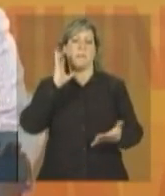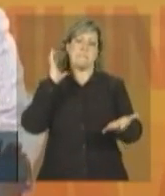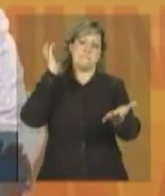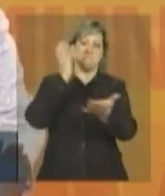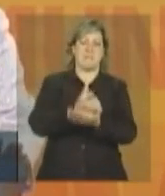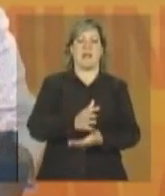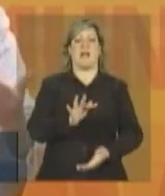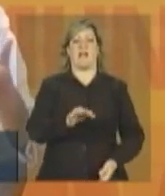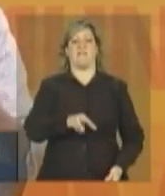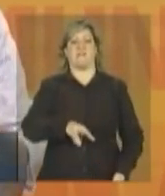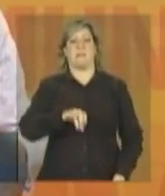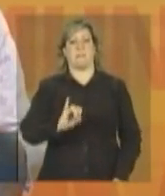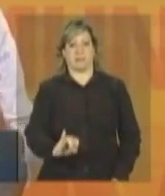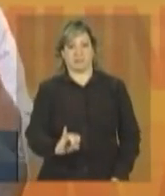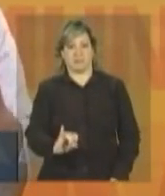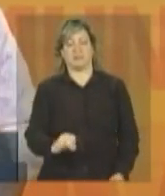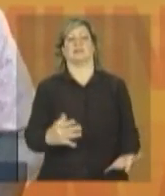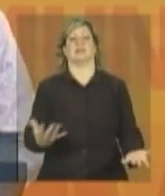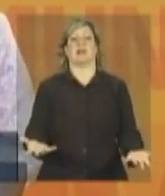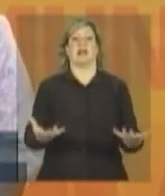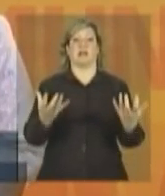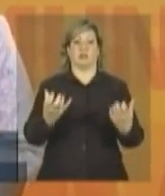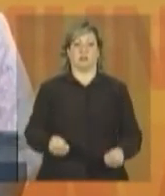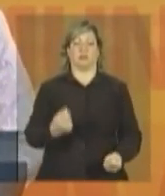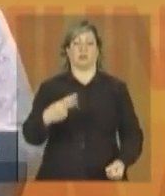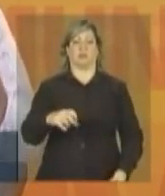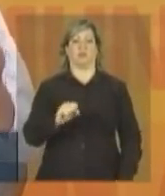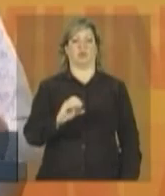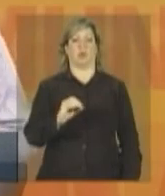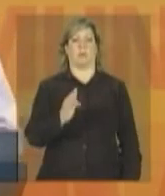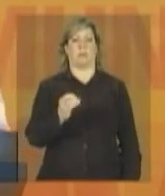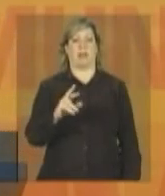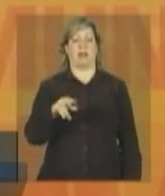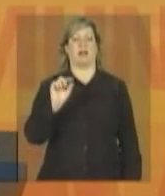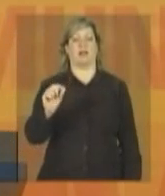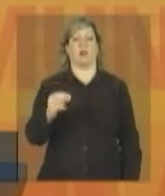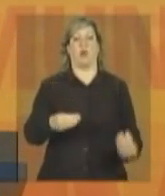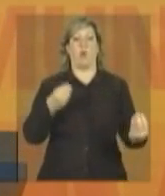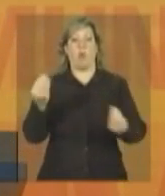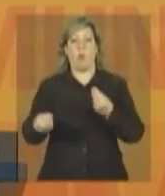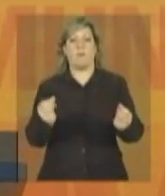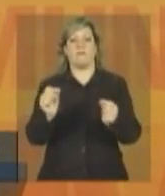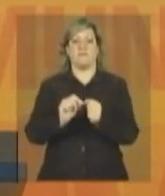pagar o Fundo Monetário e assumir a sua soberania na condução